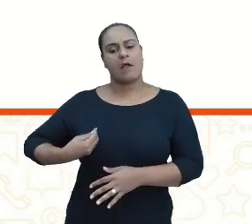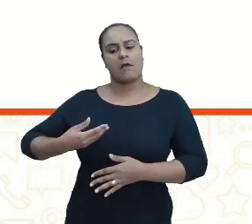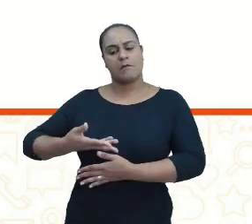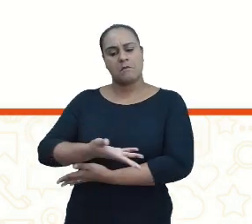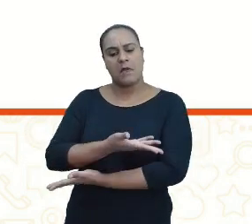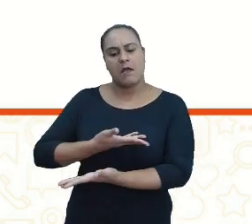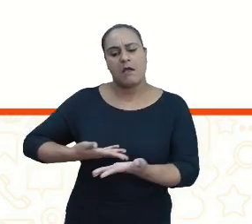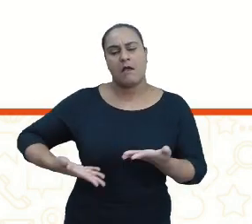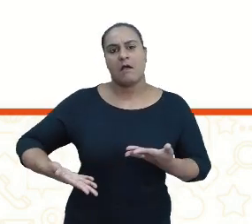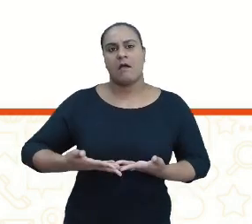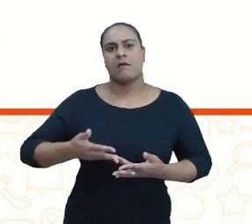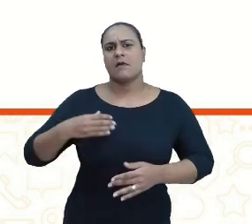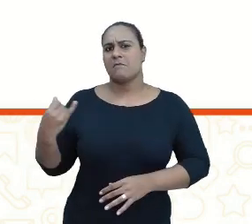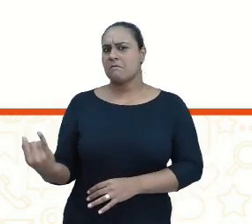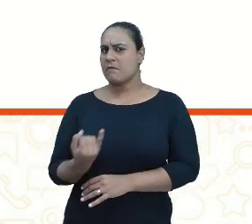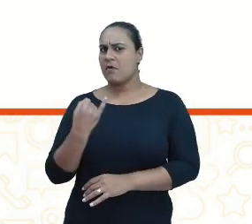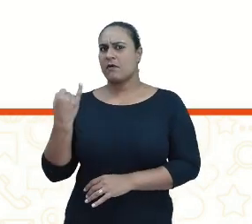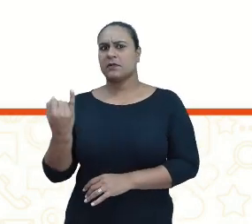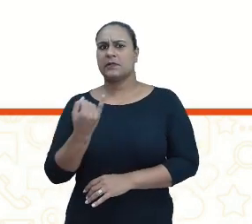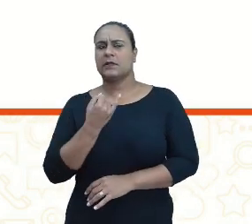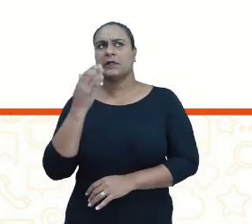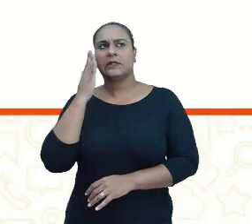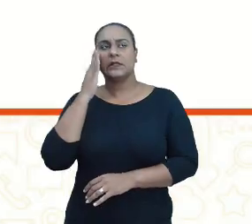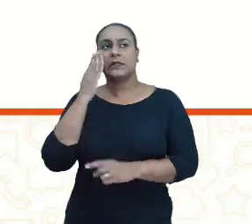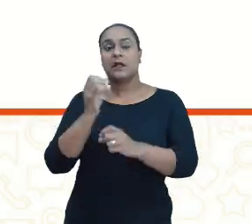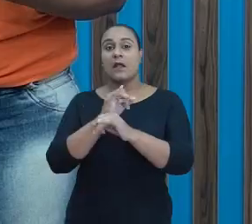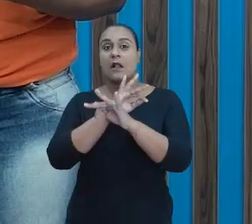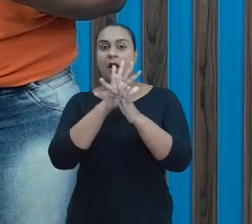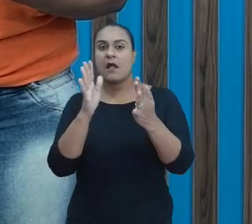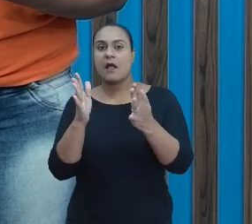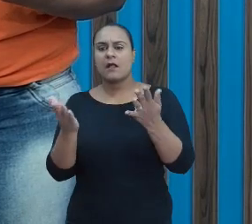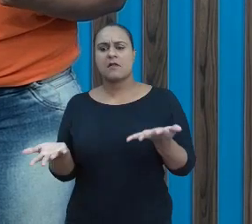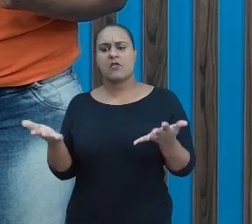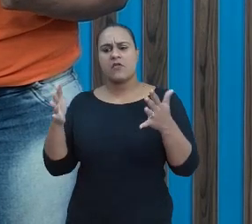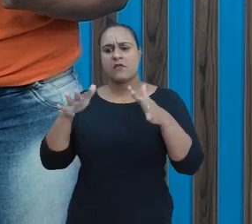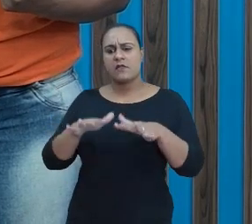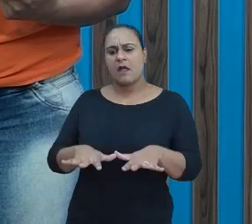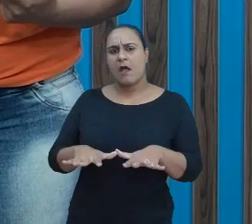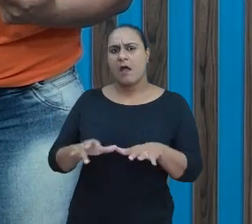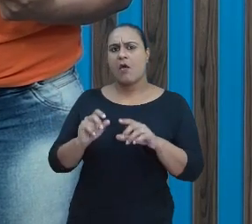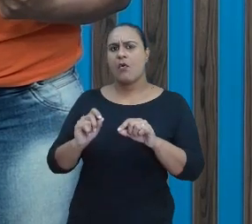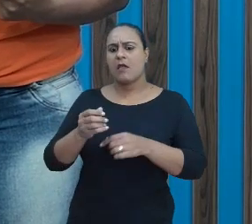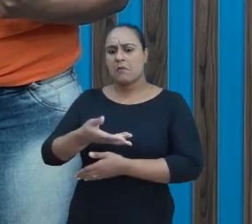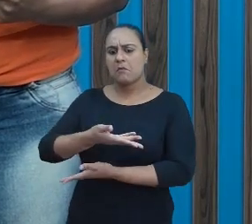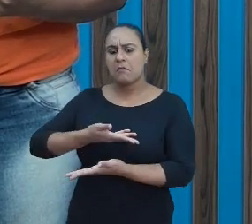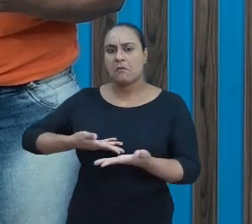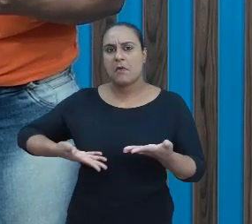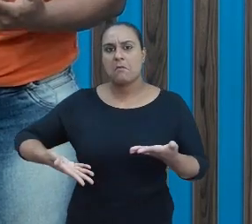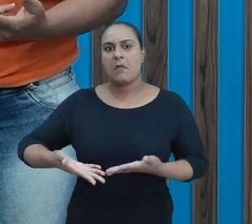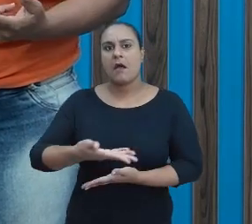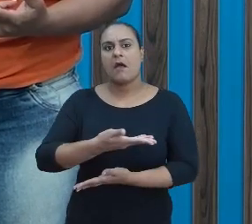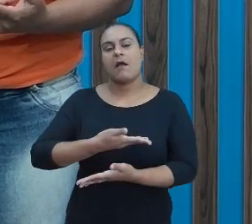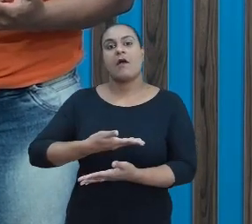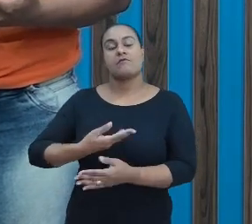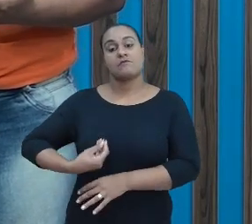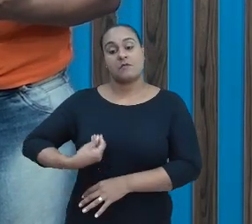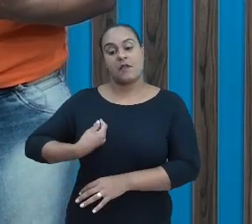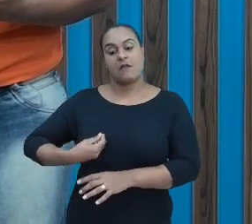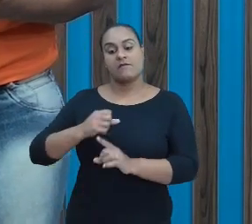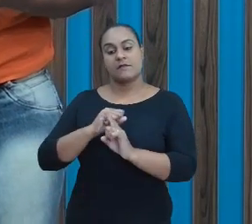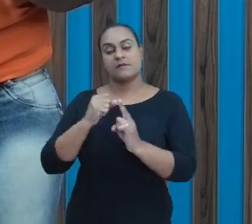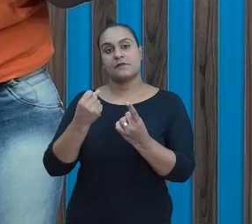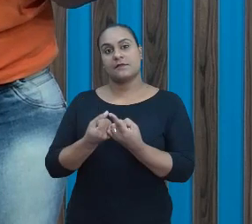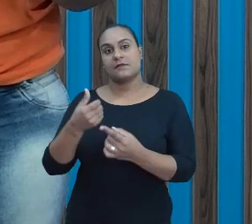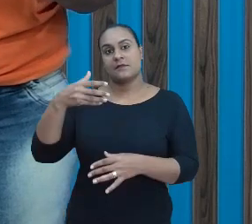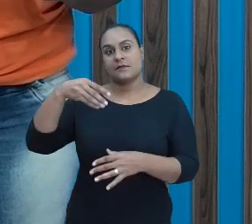Eles começam a entender o que é inclusão, o que é conviver, o que é estar em sociedade. Eles